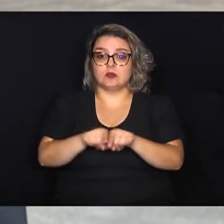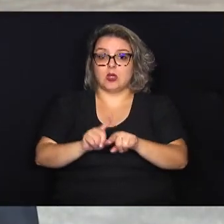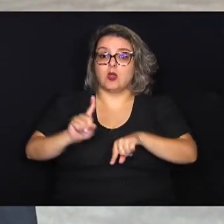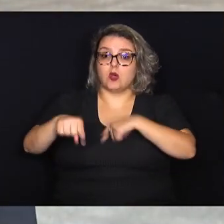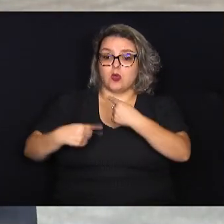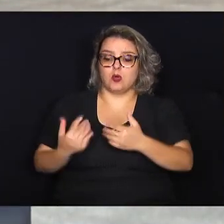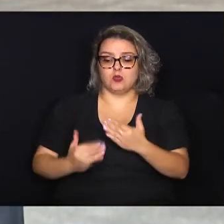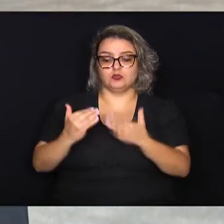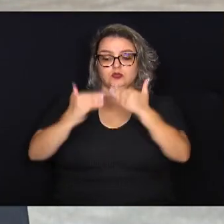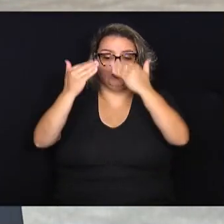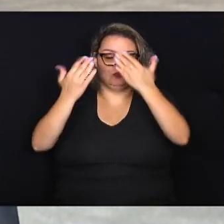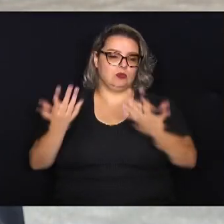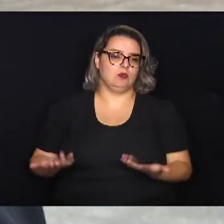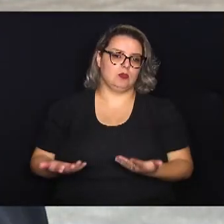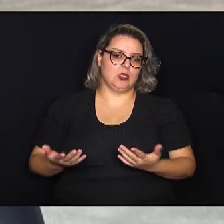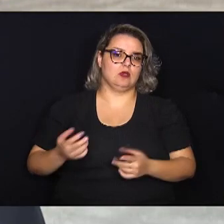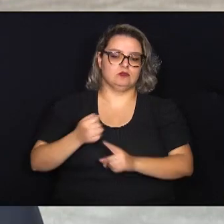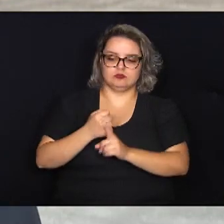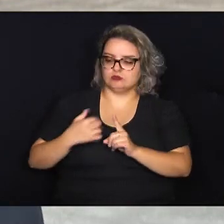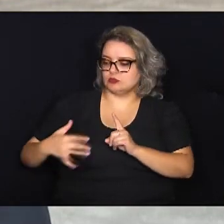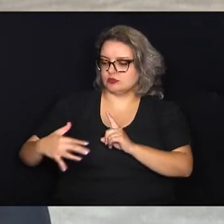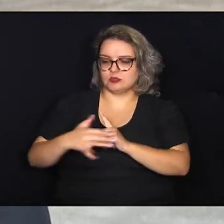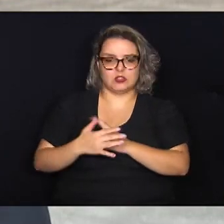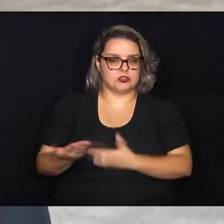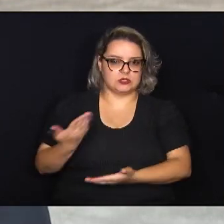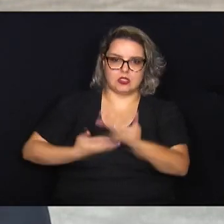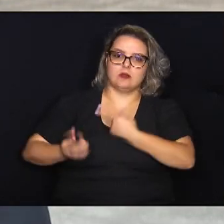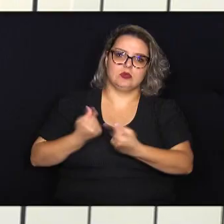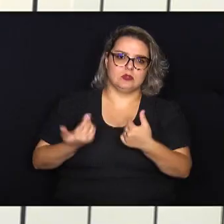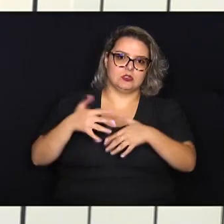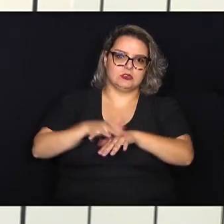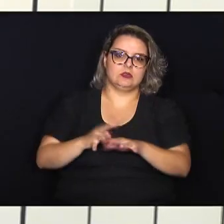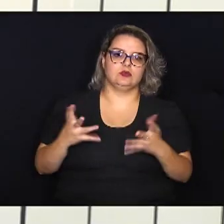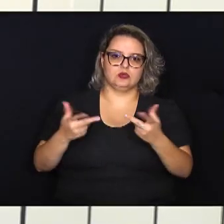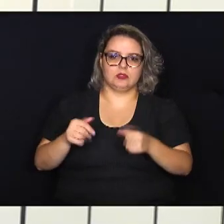desenvolvimento econômico, social, a inclusão de toda a região.